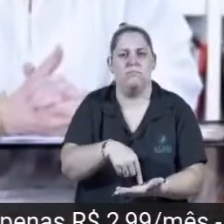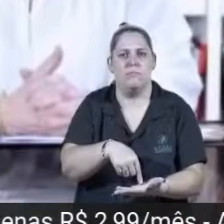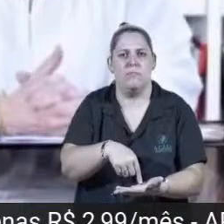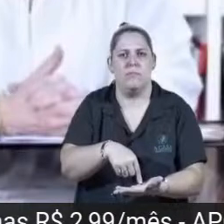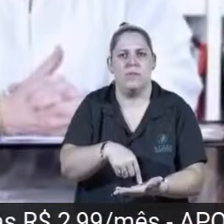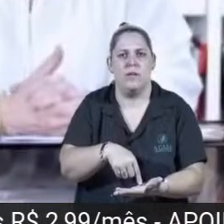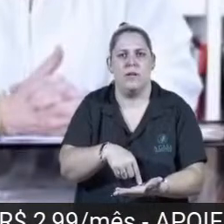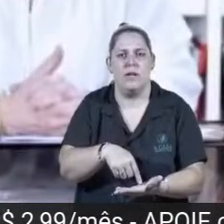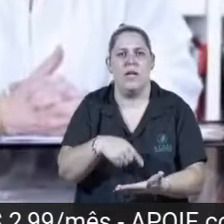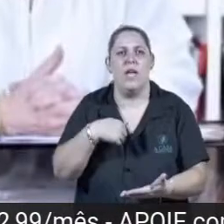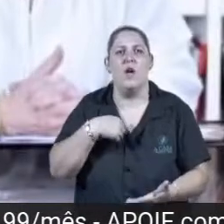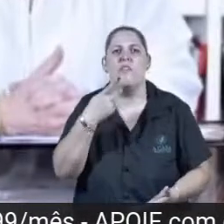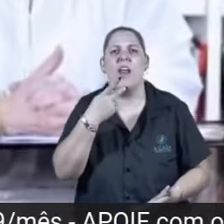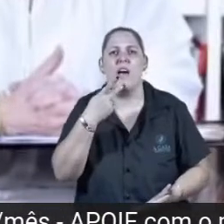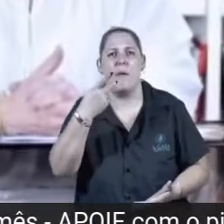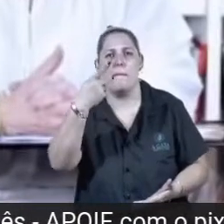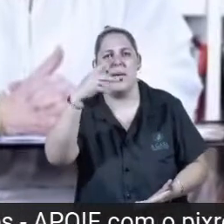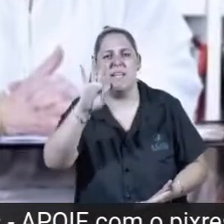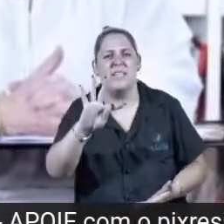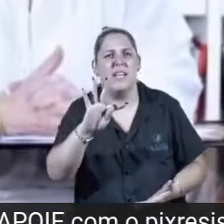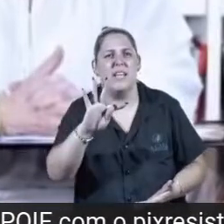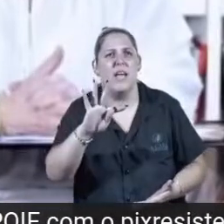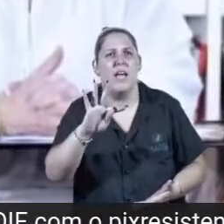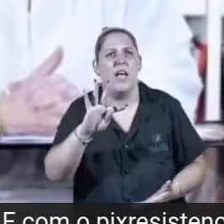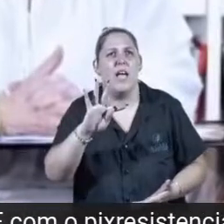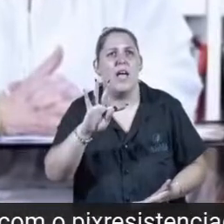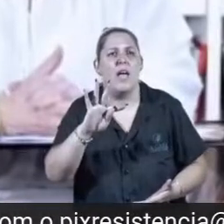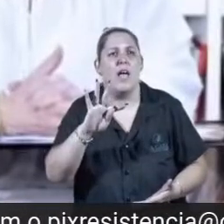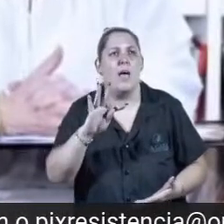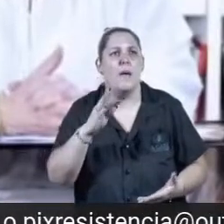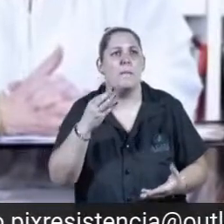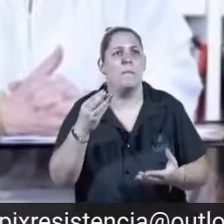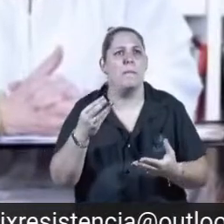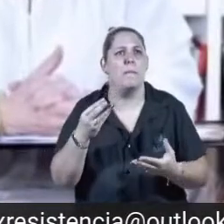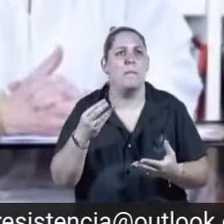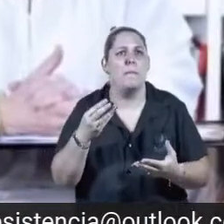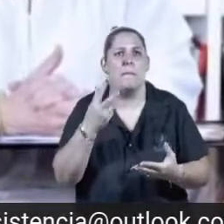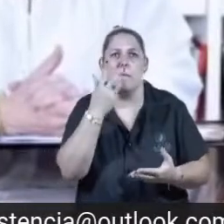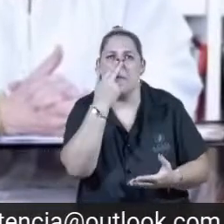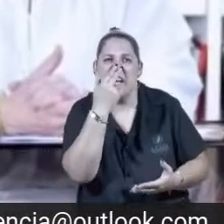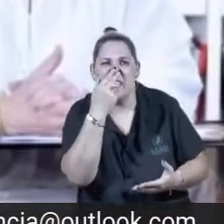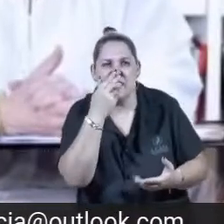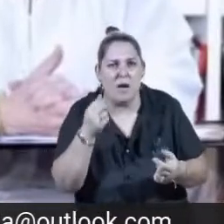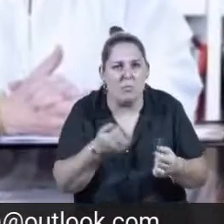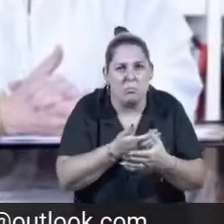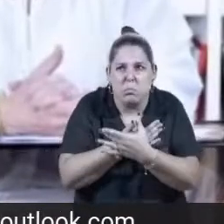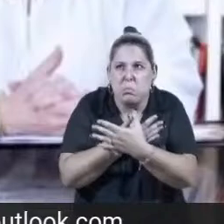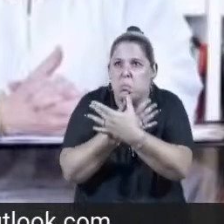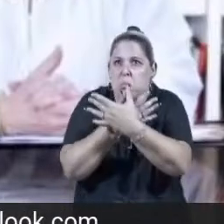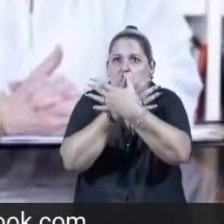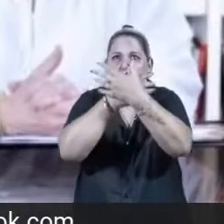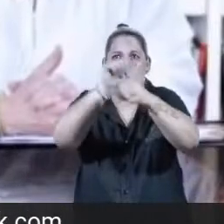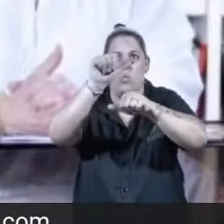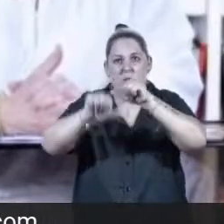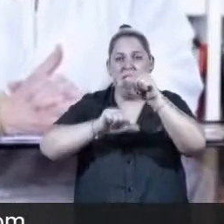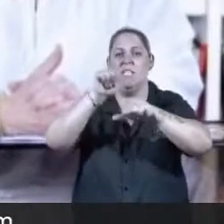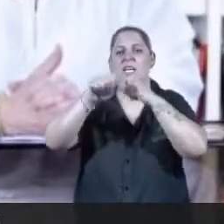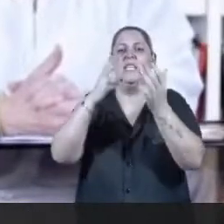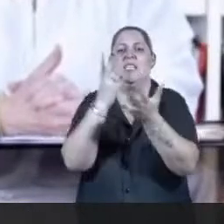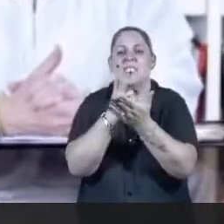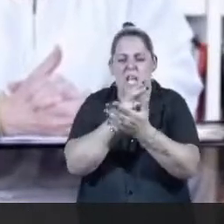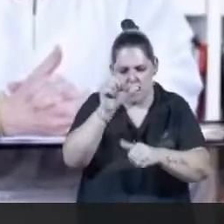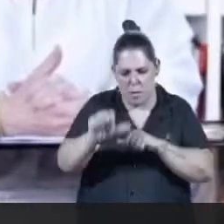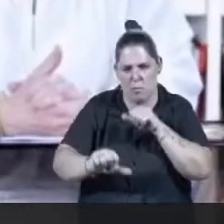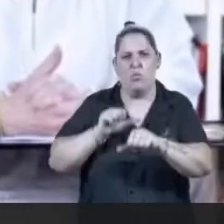dizia sempre que o PT era como se fosse uma metamorfose ambulante. A gente estava sempre se construindo, a